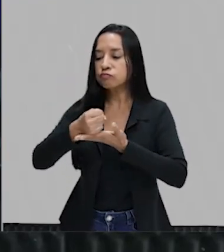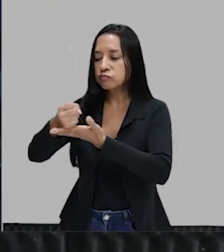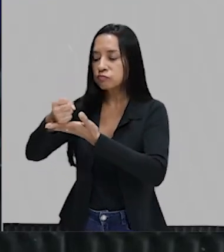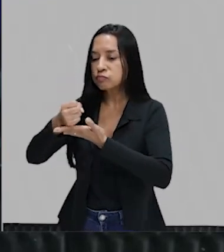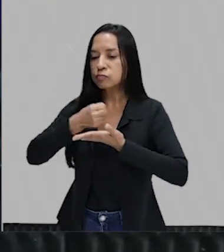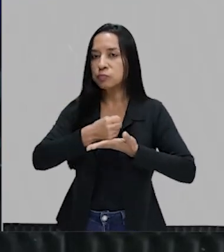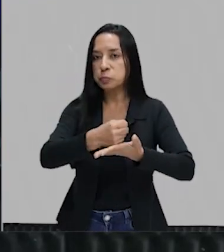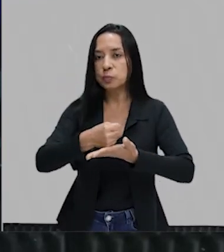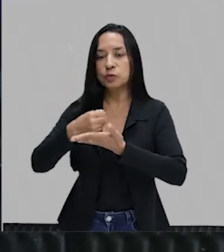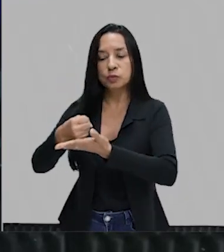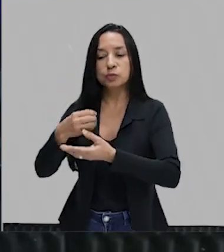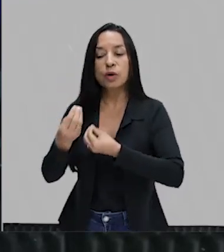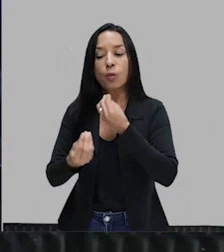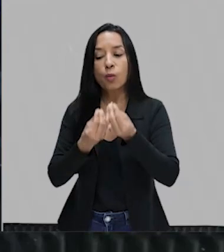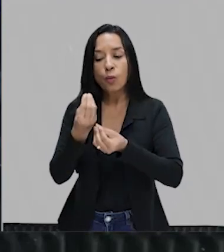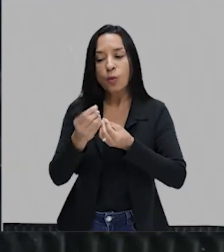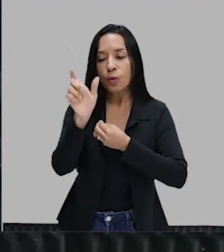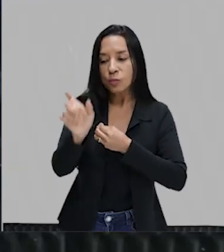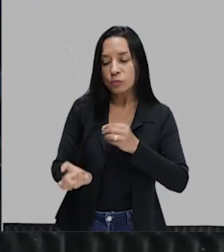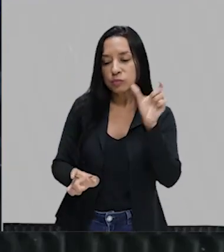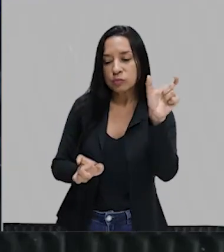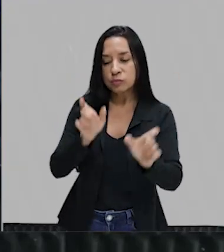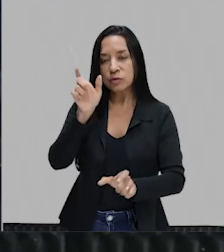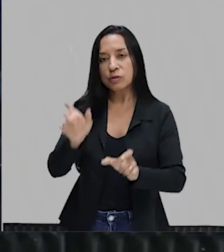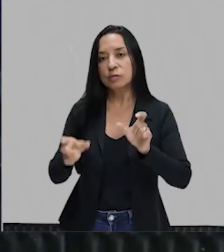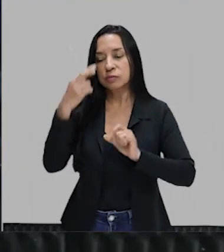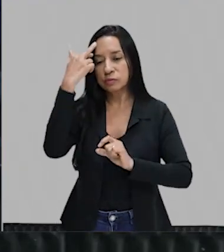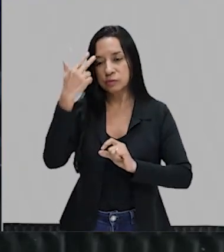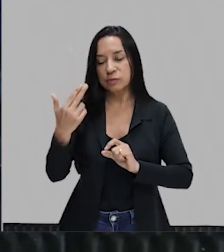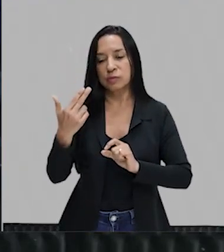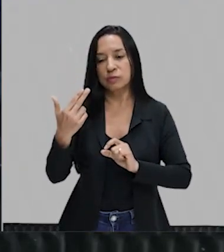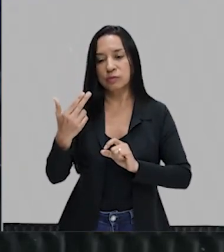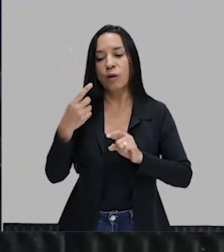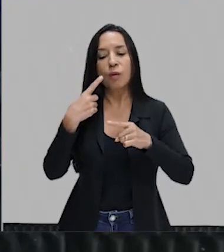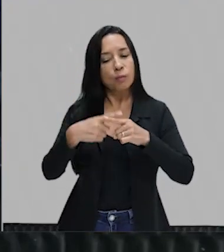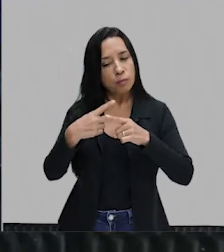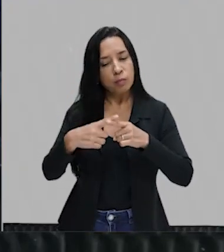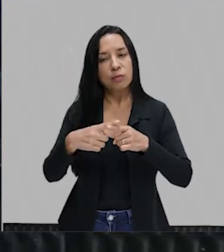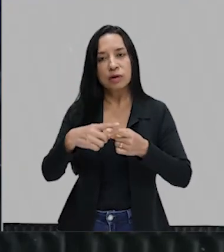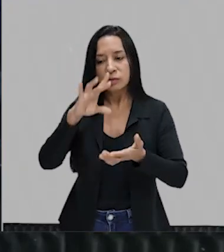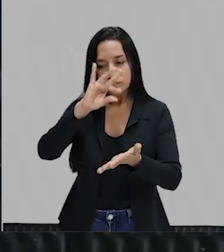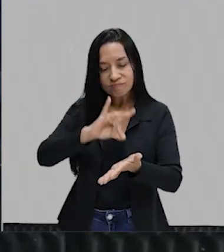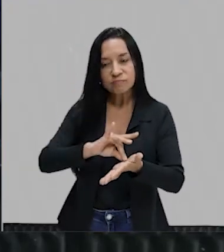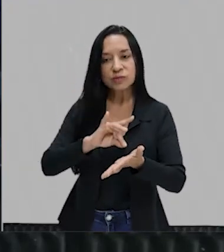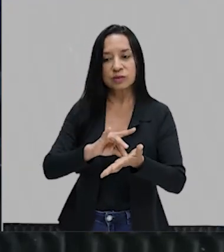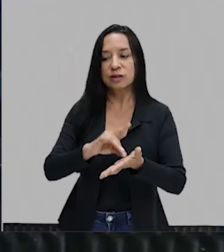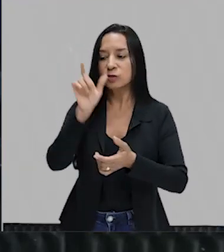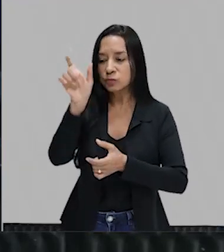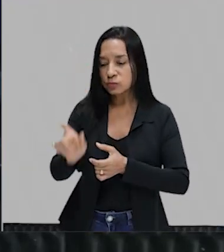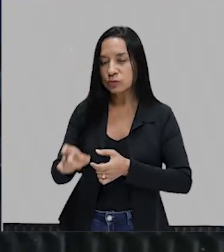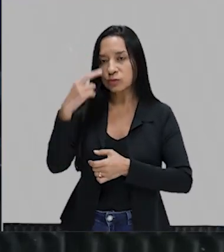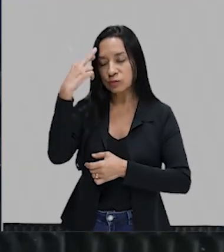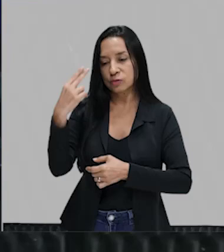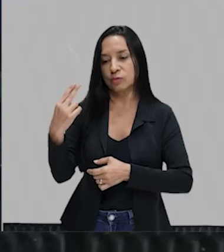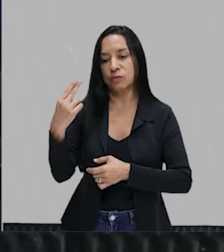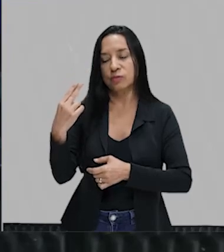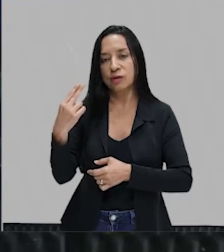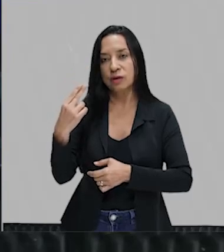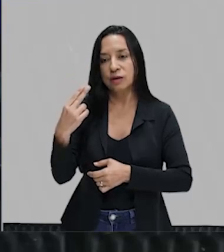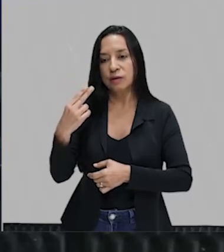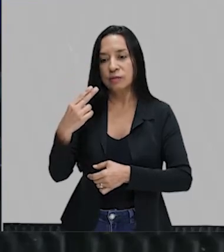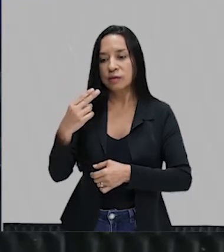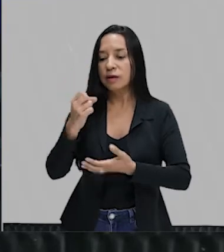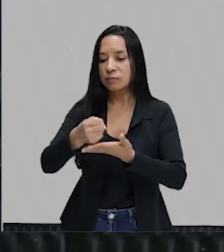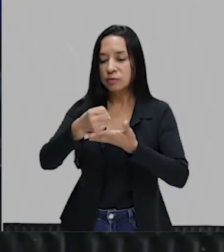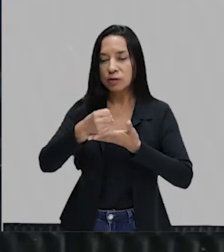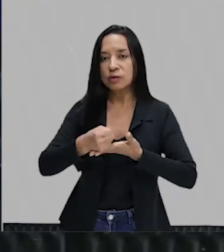históricos, que nós somos sujeitos históricos, ela nos ajuda, na verdade, a